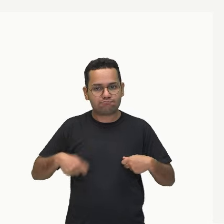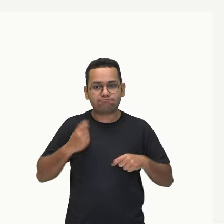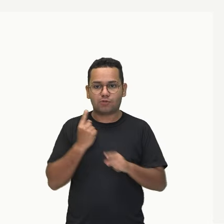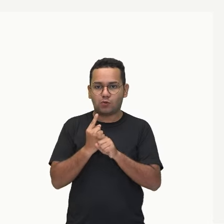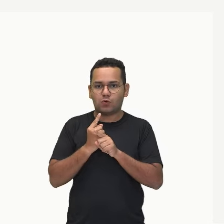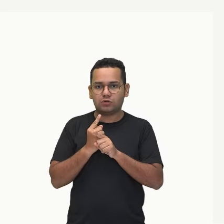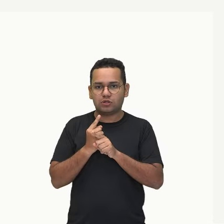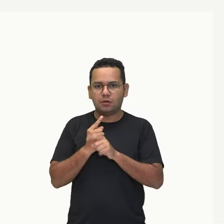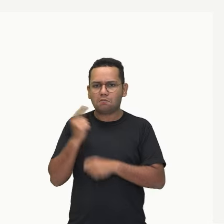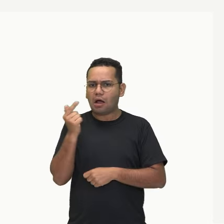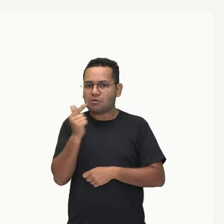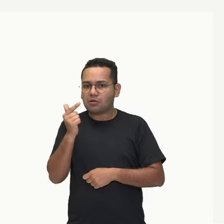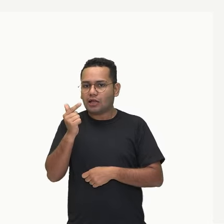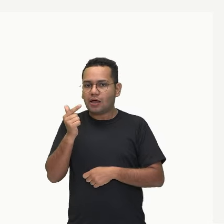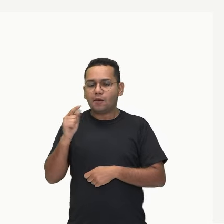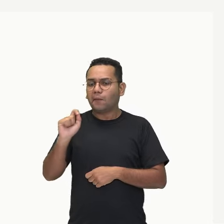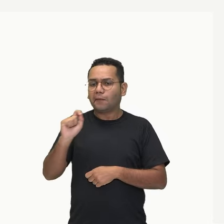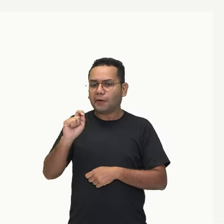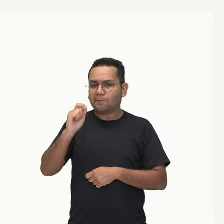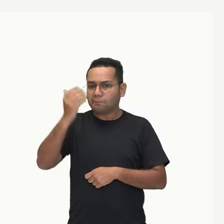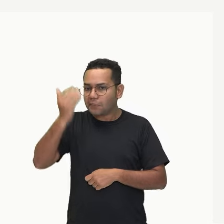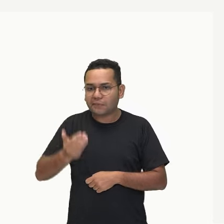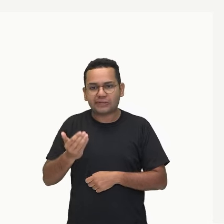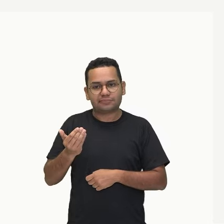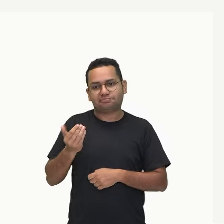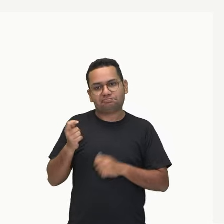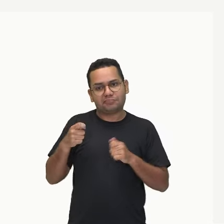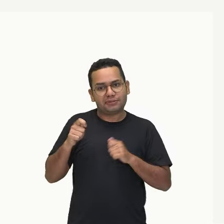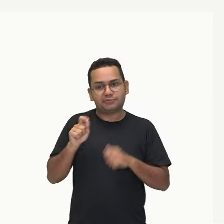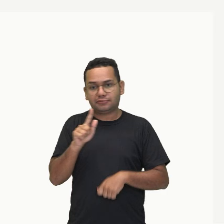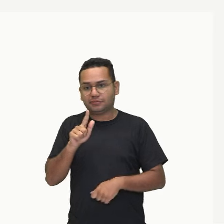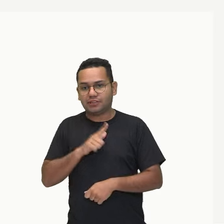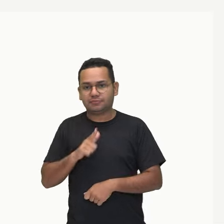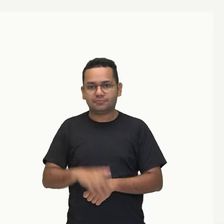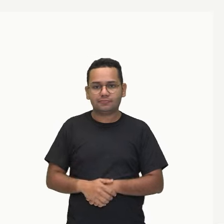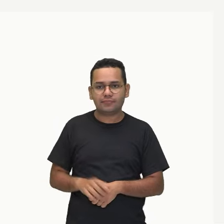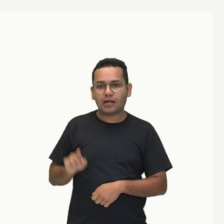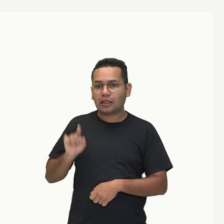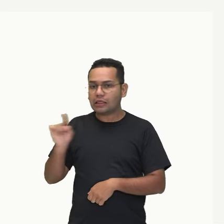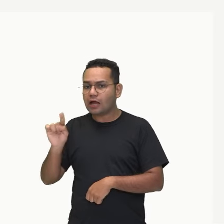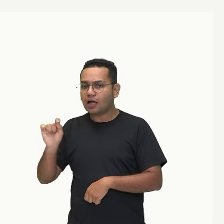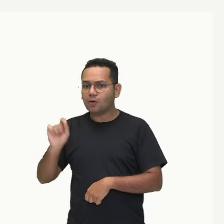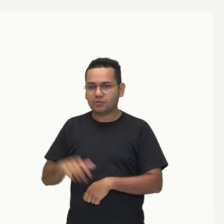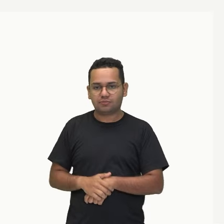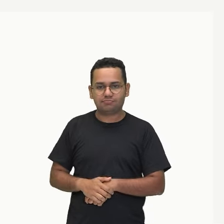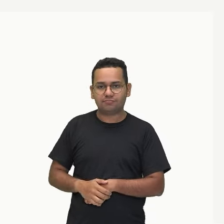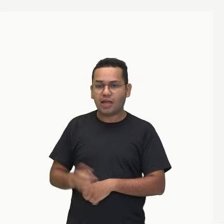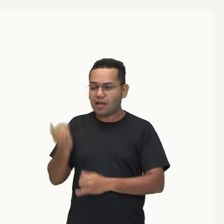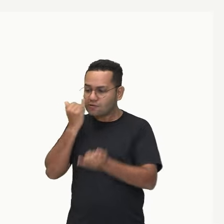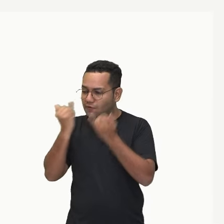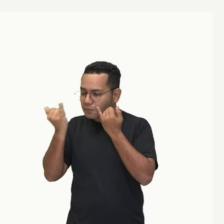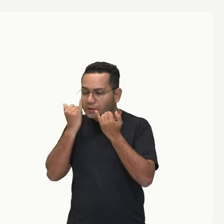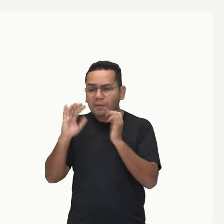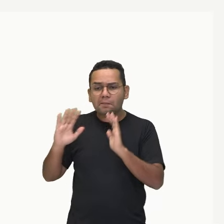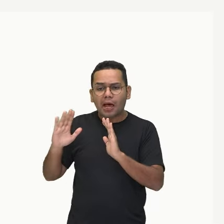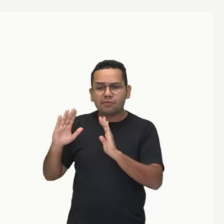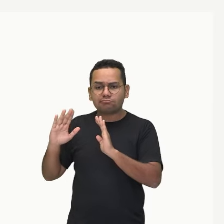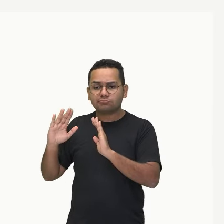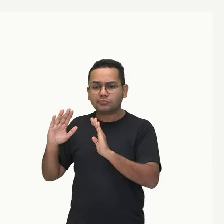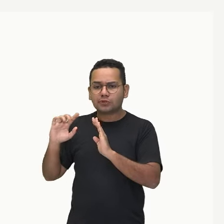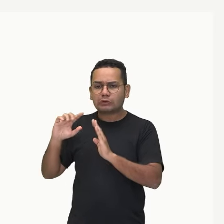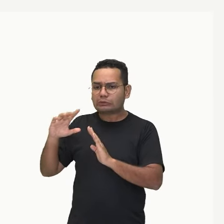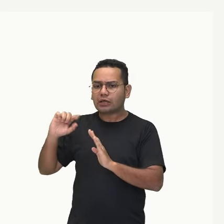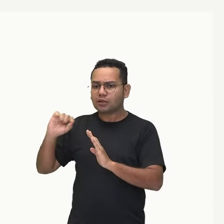o teológico traz um conhecimento sistemático do mundo. Quando a gente diz um